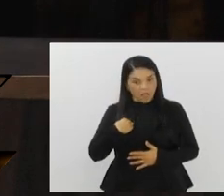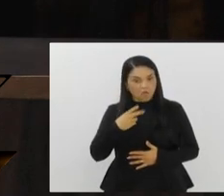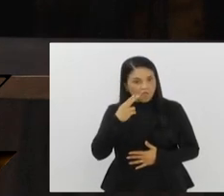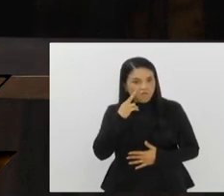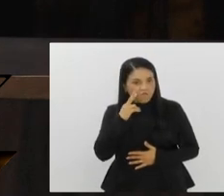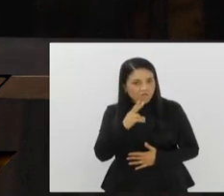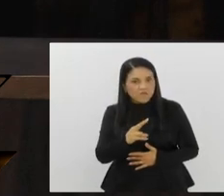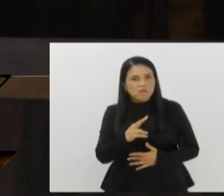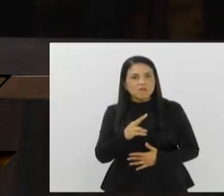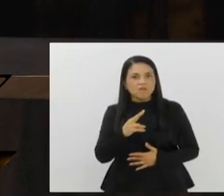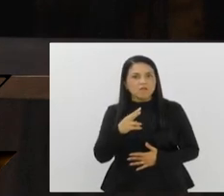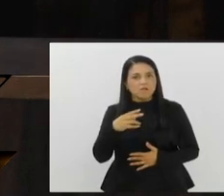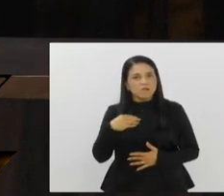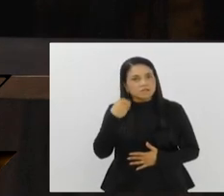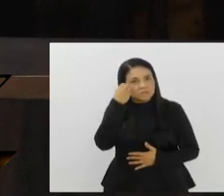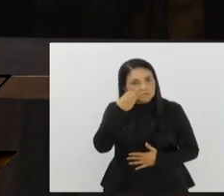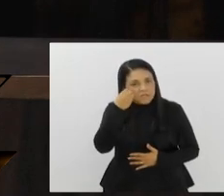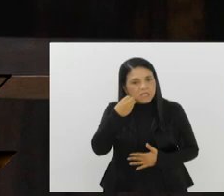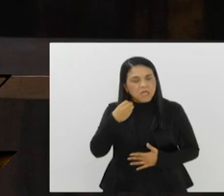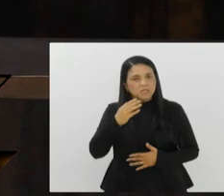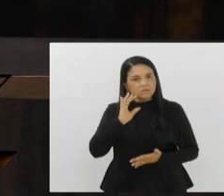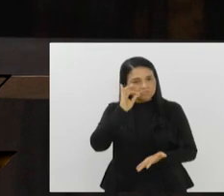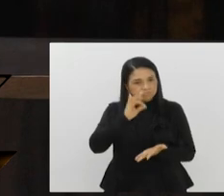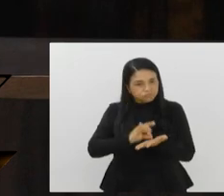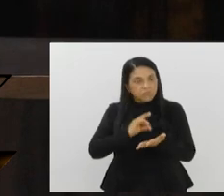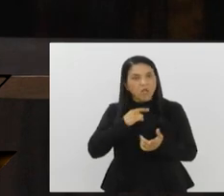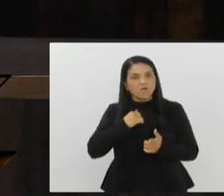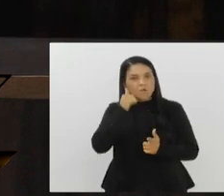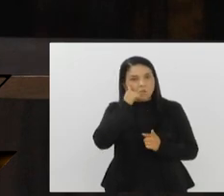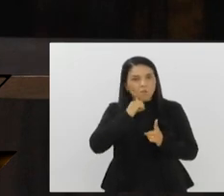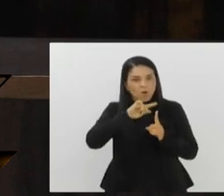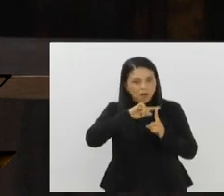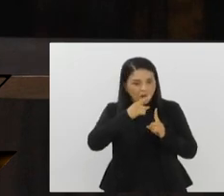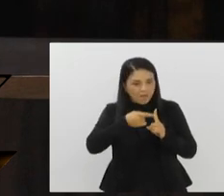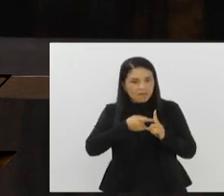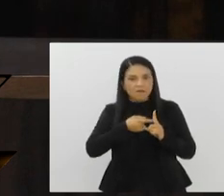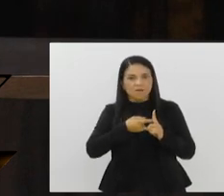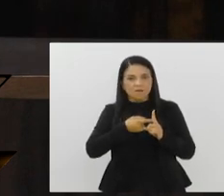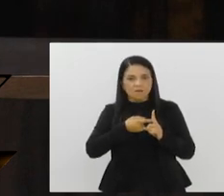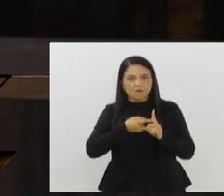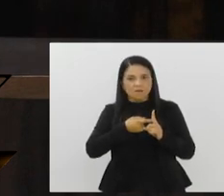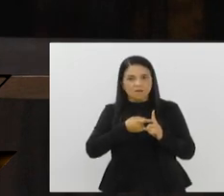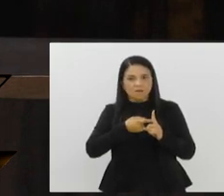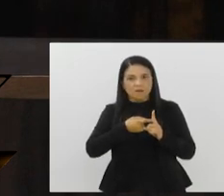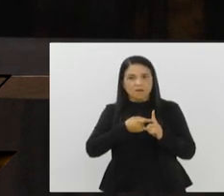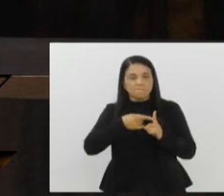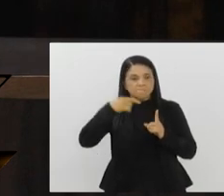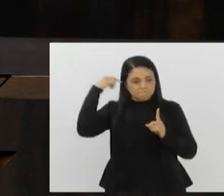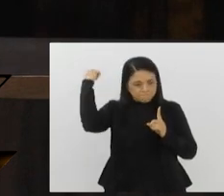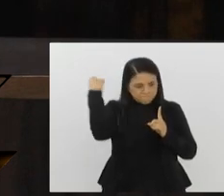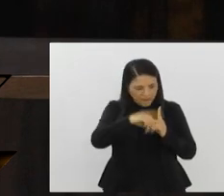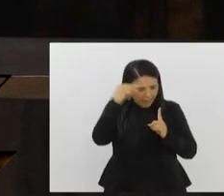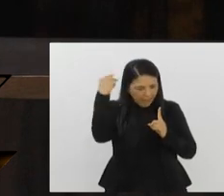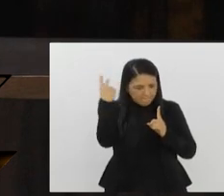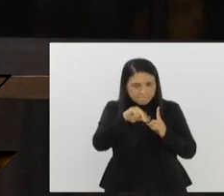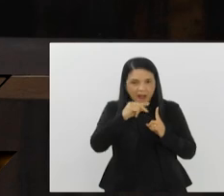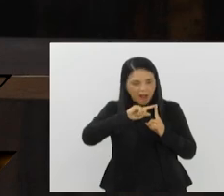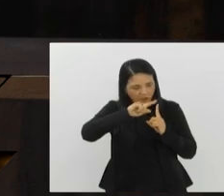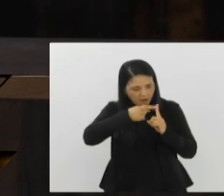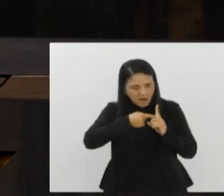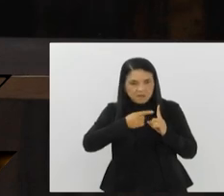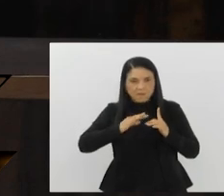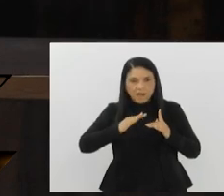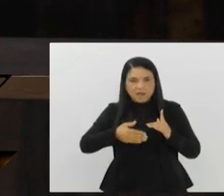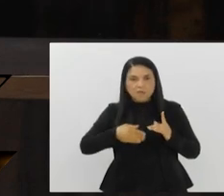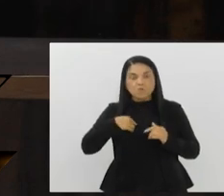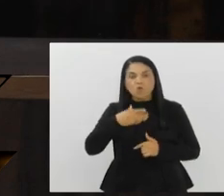né eu falo que eu vi mulher grávida batendo na recebendo pancada na barriga pro marido